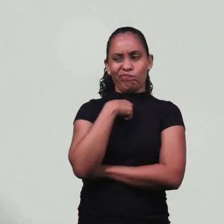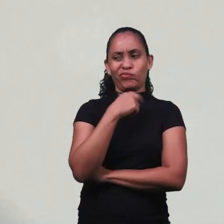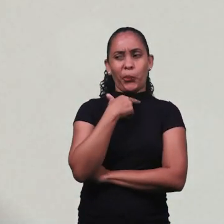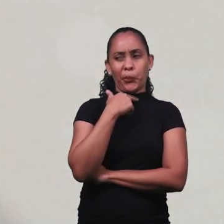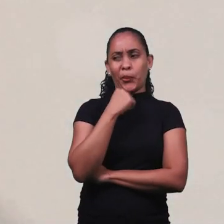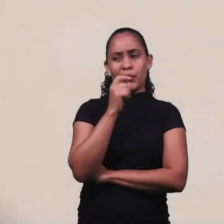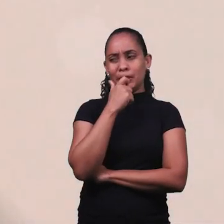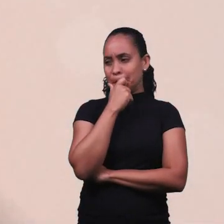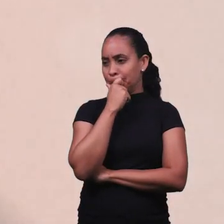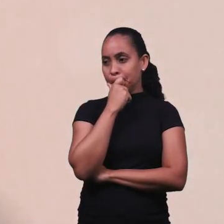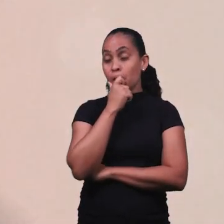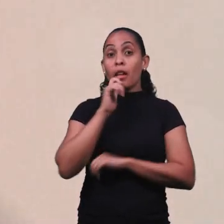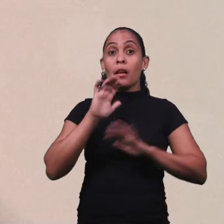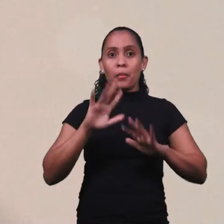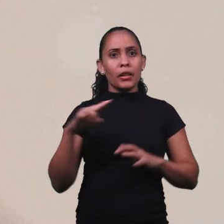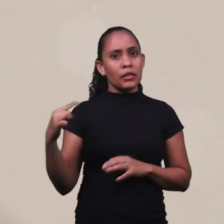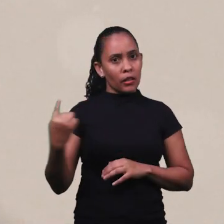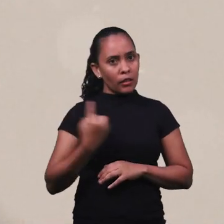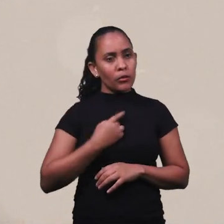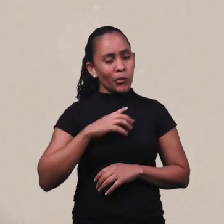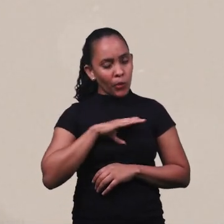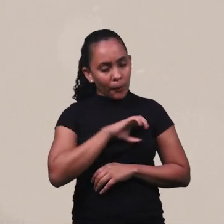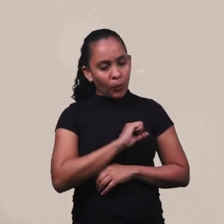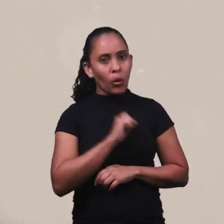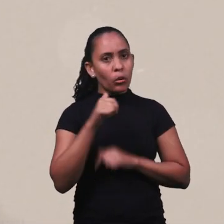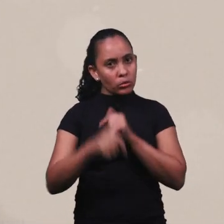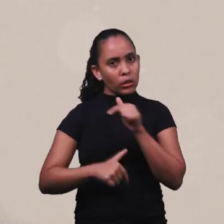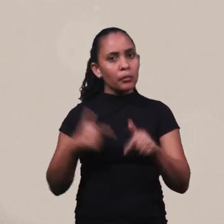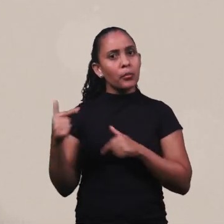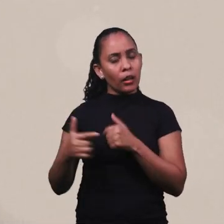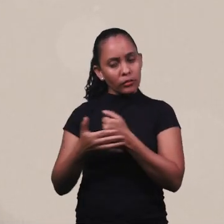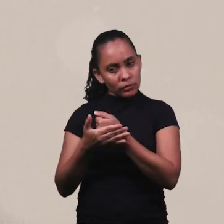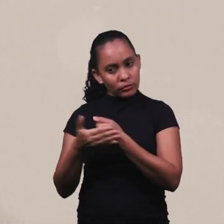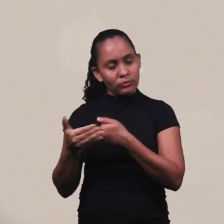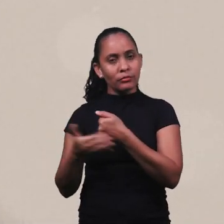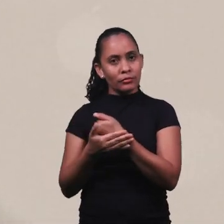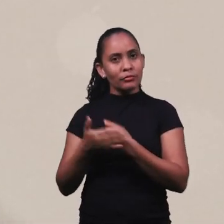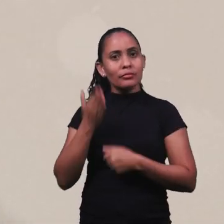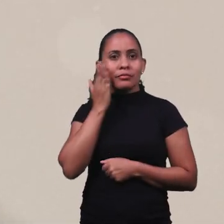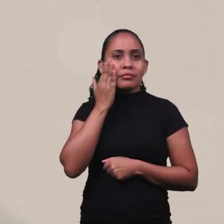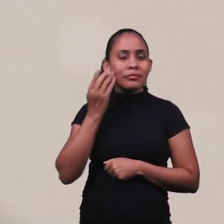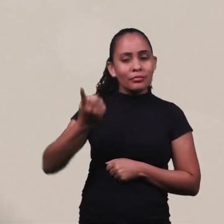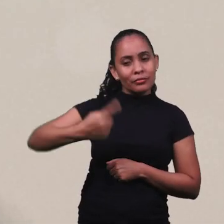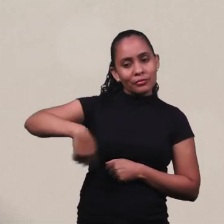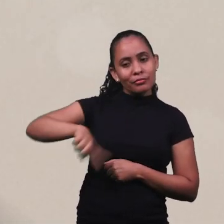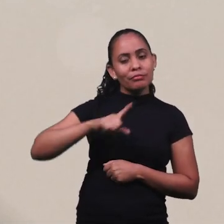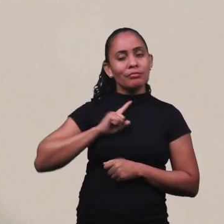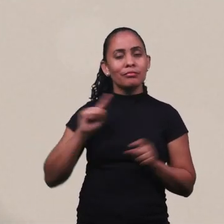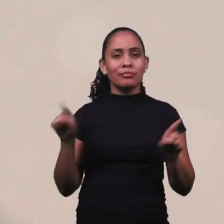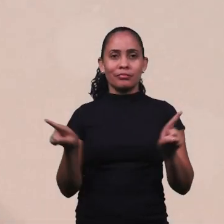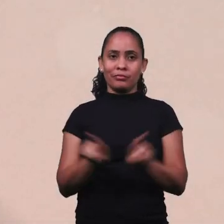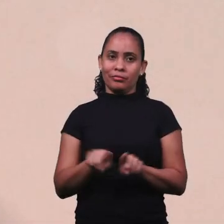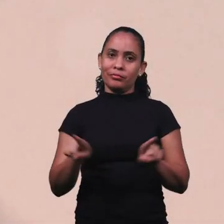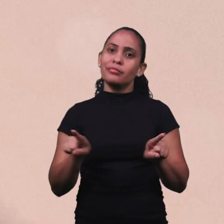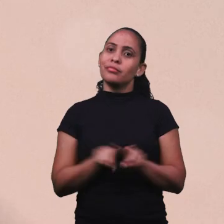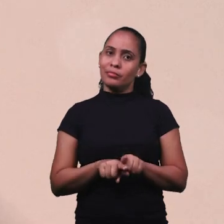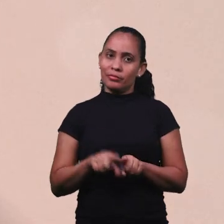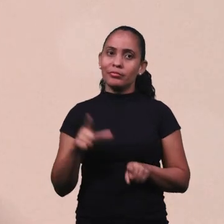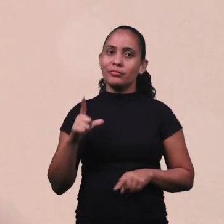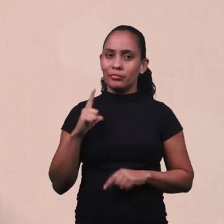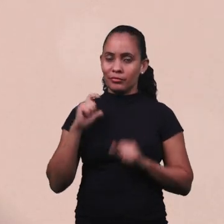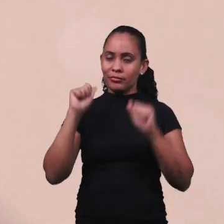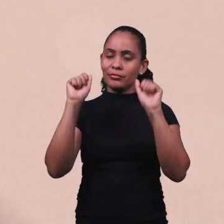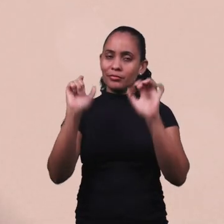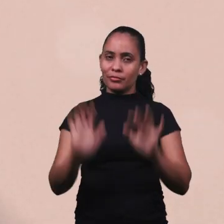não poderiam fazer, mas eles estão fazendo com amor, com zelo, sabendo que eles também terão a